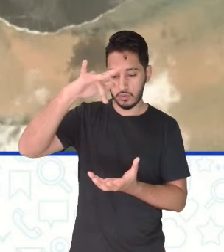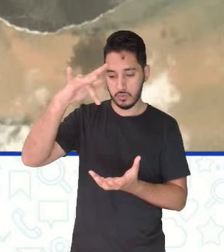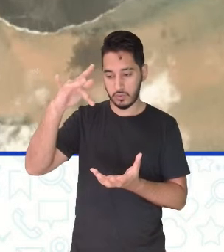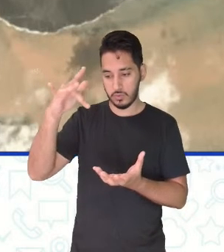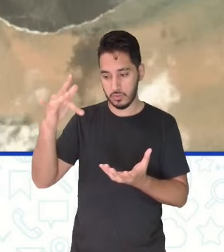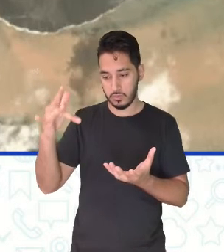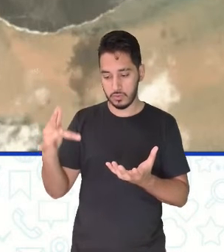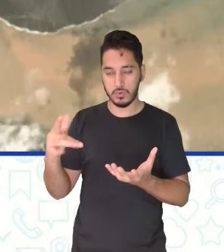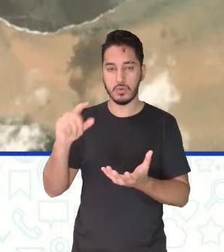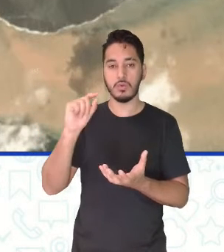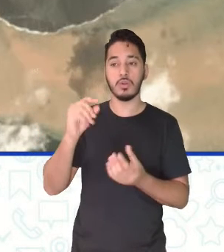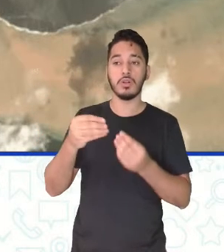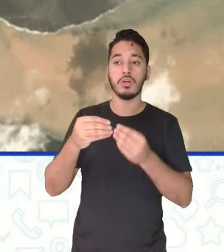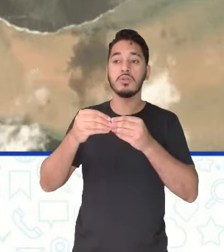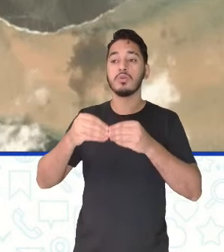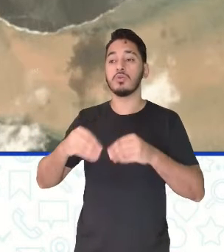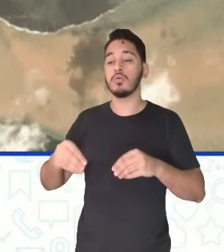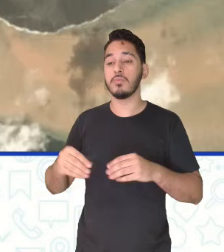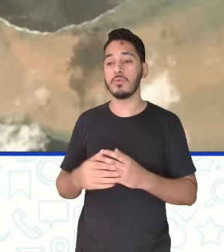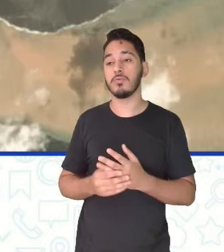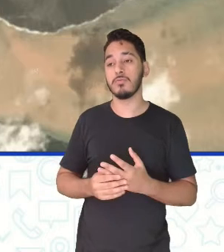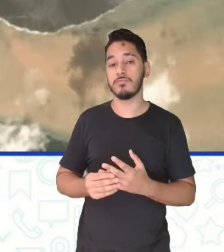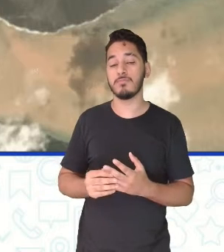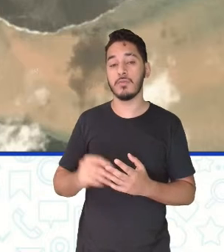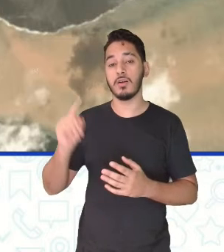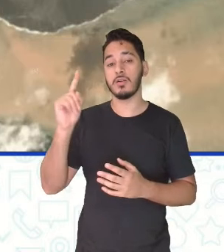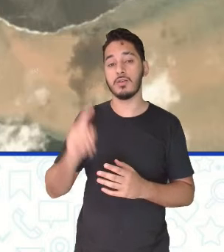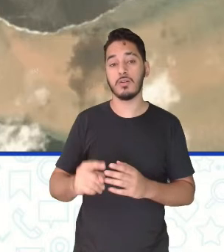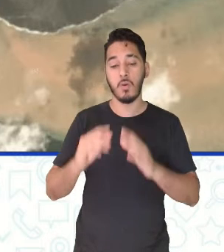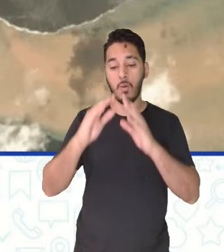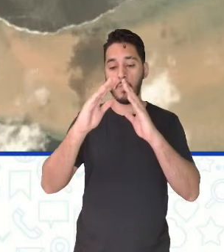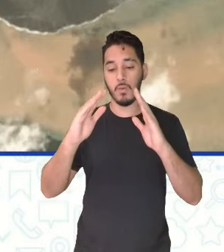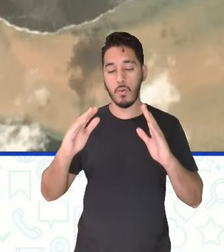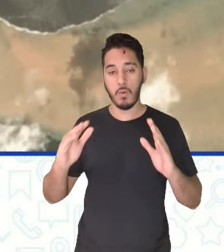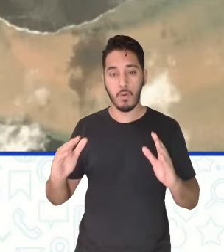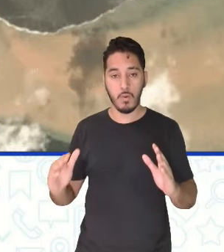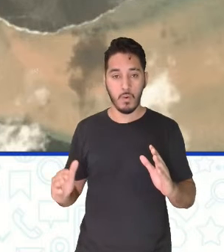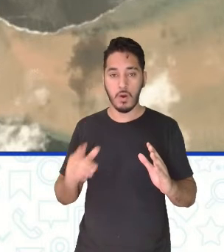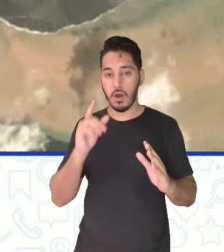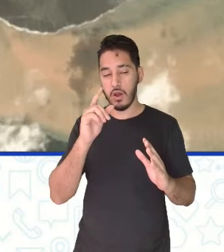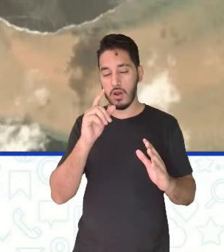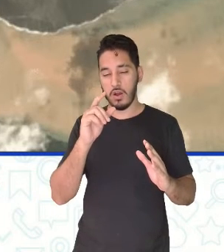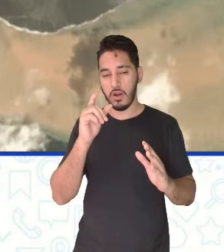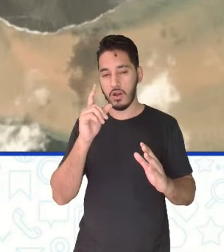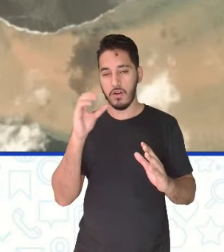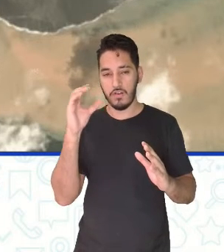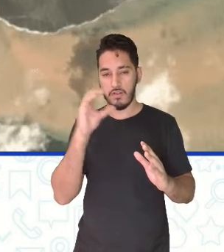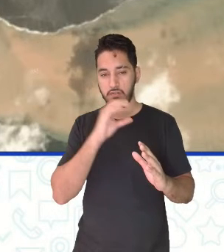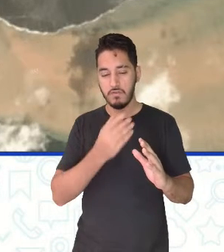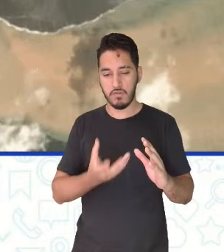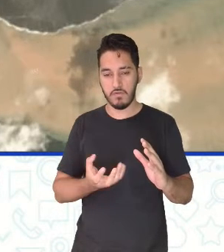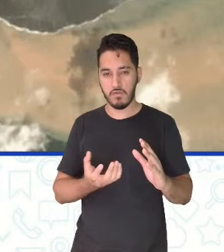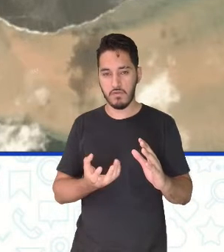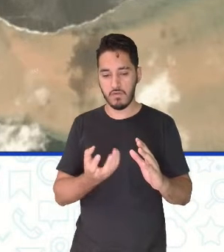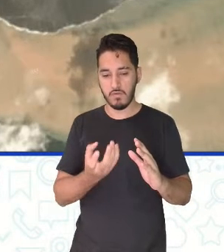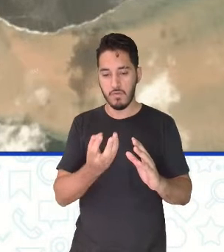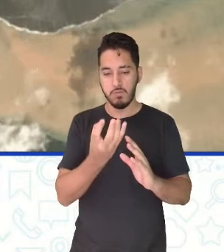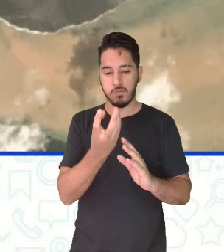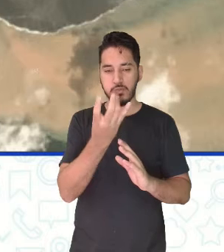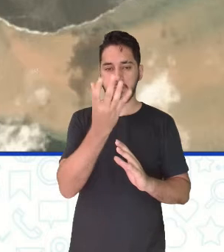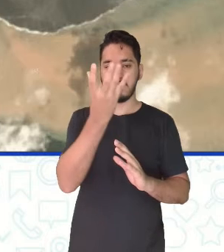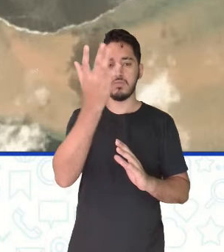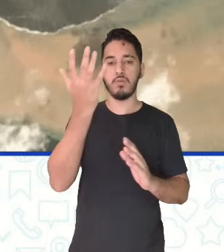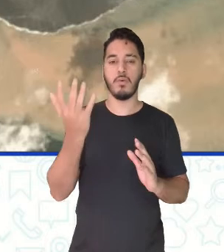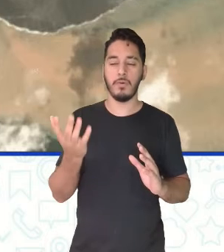do que sobrou, né, o resultado de um vulcão que entrou em erupção lá na Indonésia no ano de 2018.